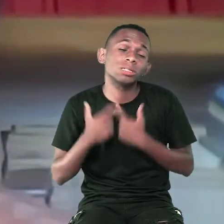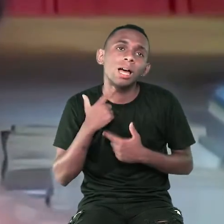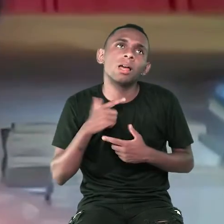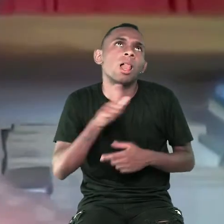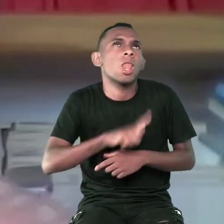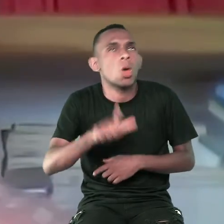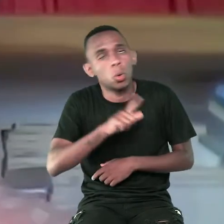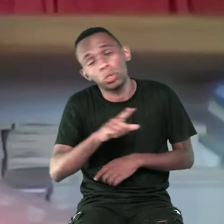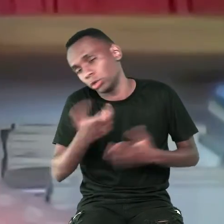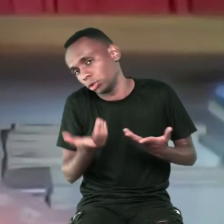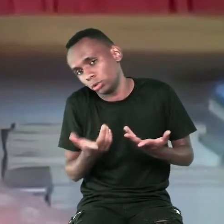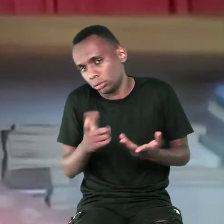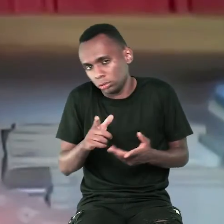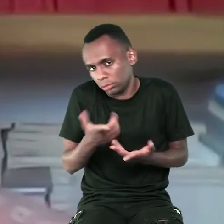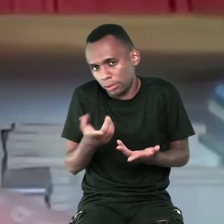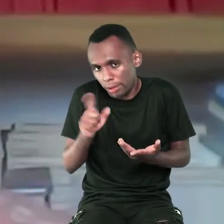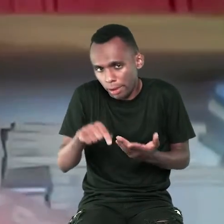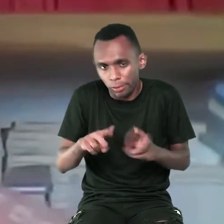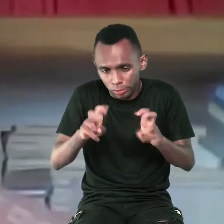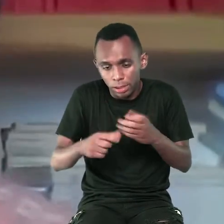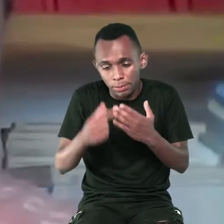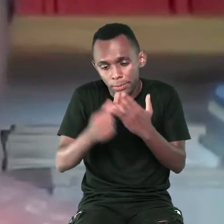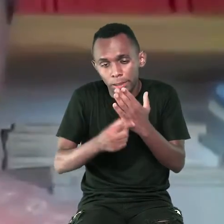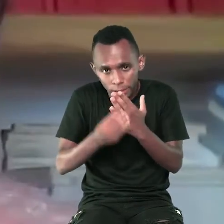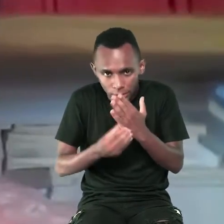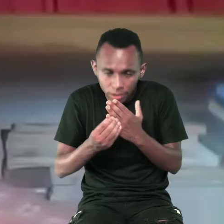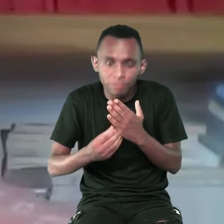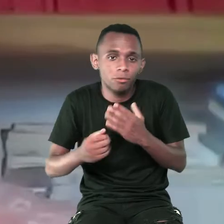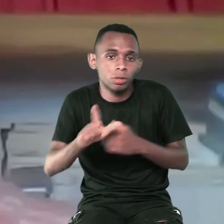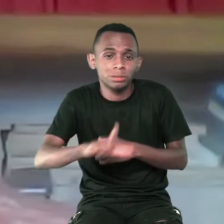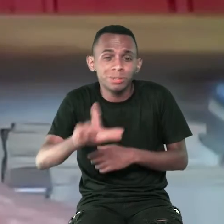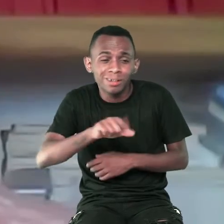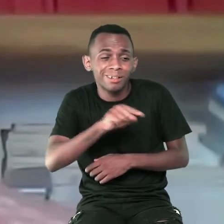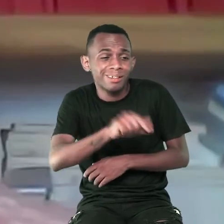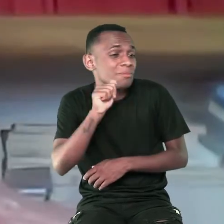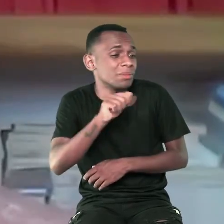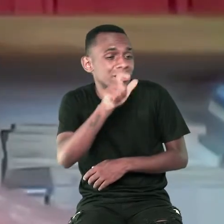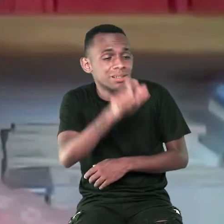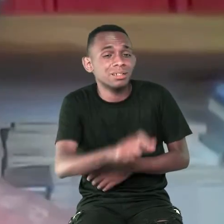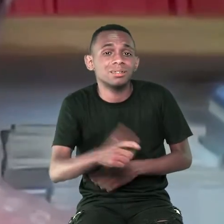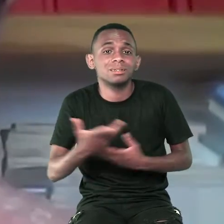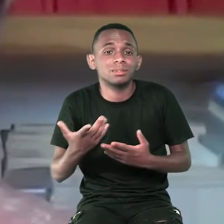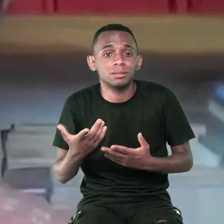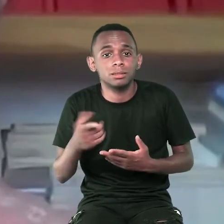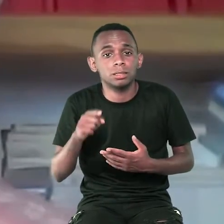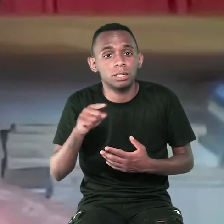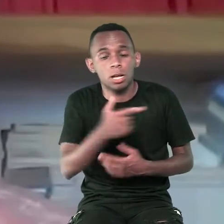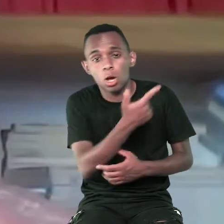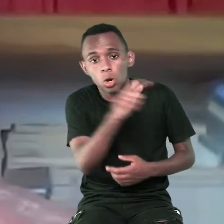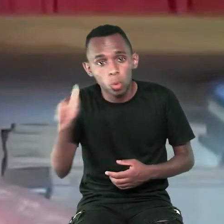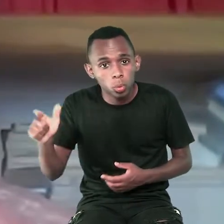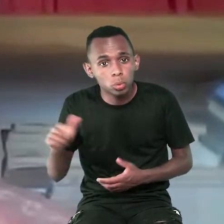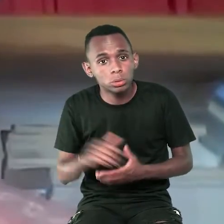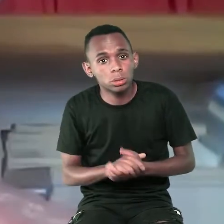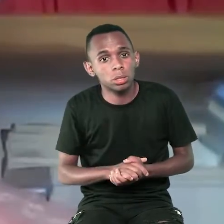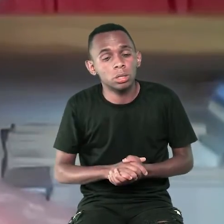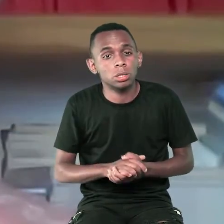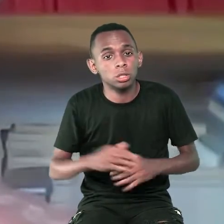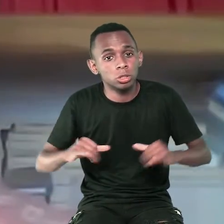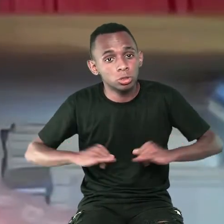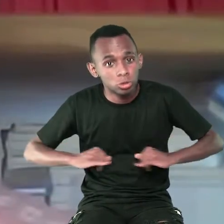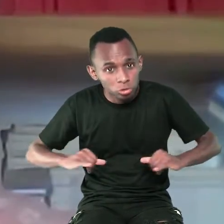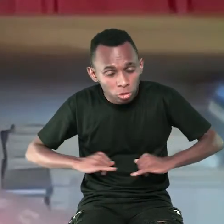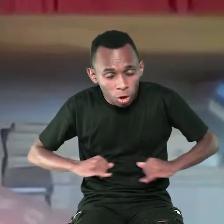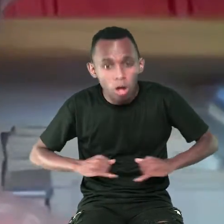é um livro de literatura. Por exemplo, a Alice é uma menina que sofre, né? A Alice é uma menina que usa droga e que tem